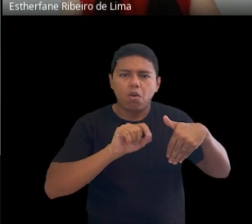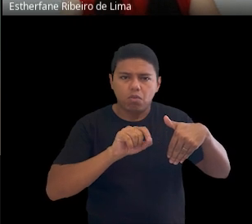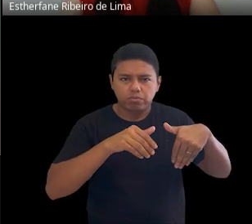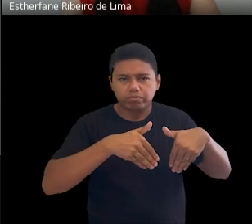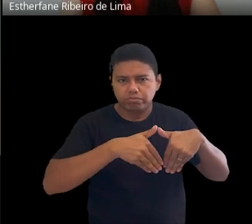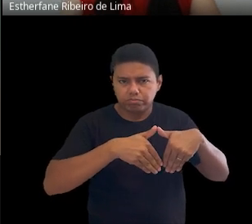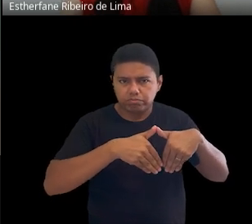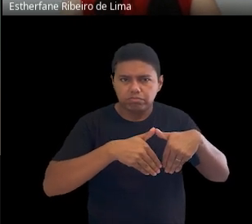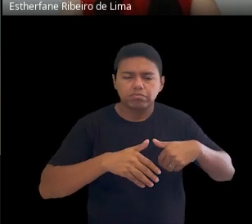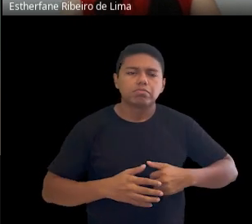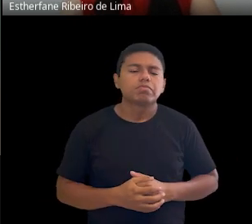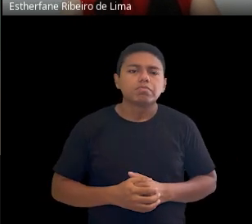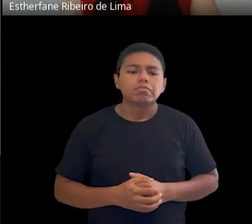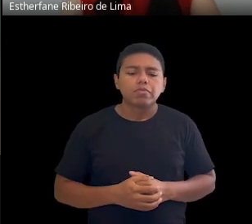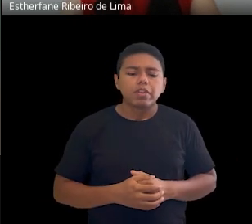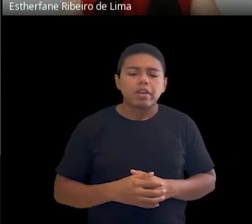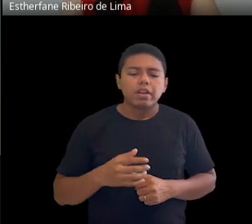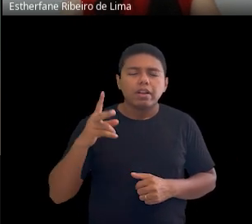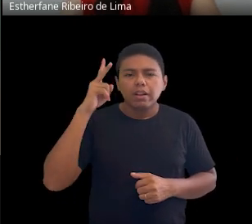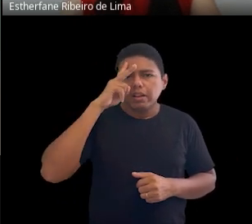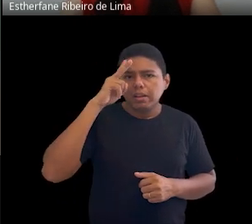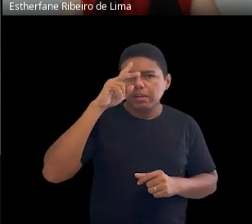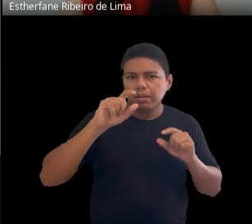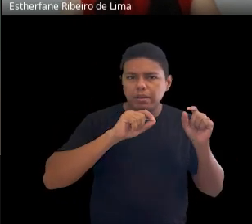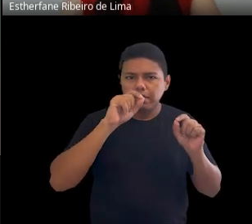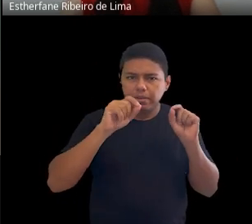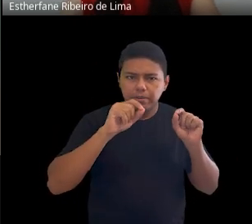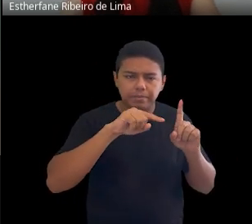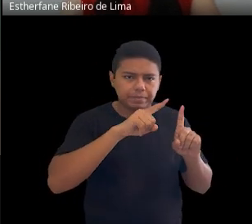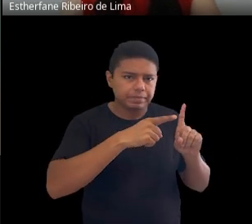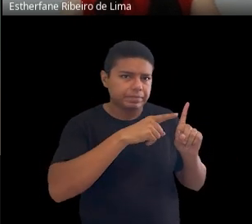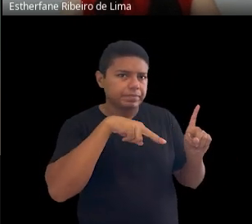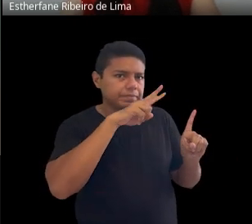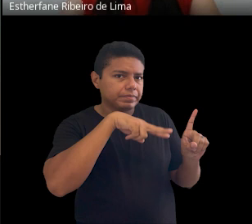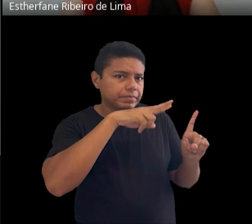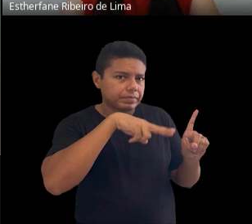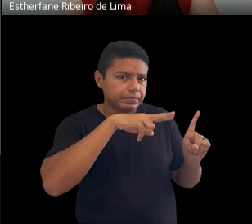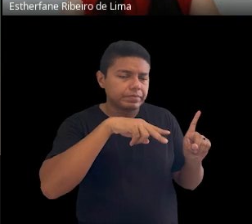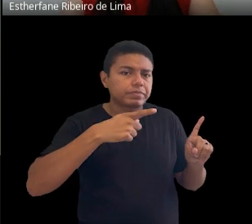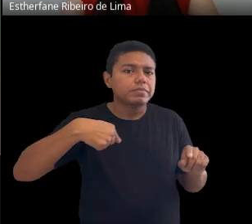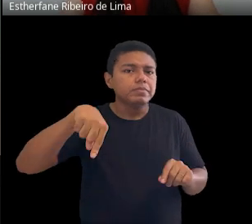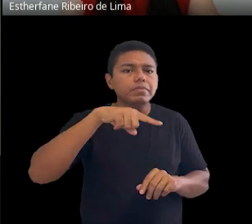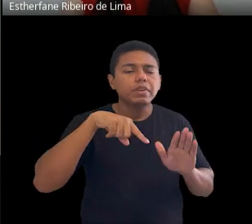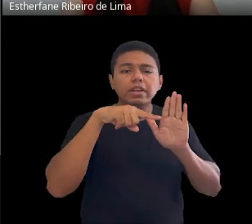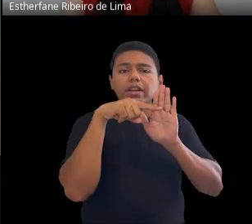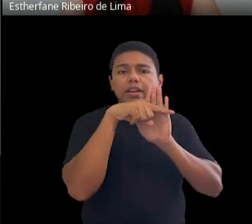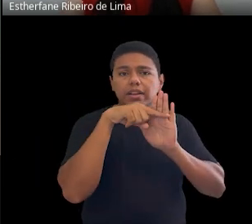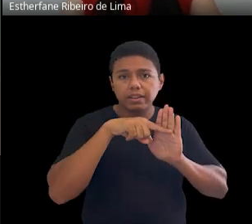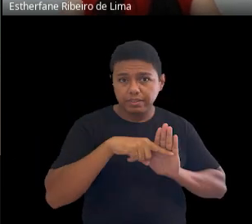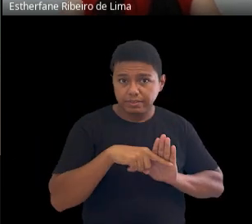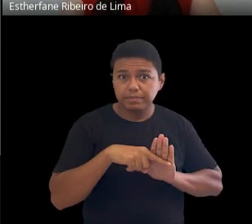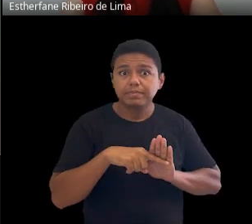Alguns exames complementares, lembrar que no pré-natal nós só realizamos exames, certo?